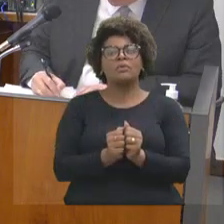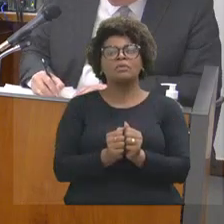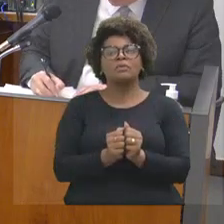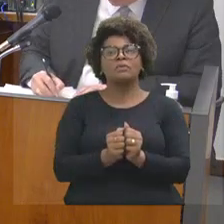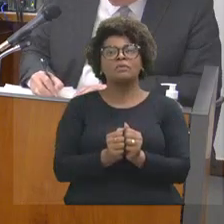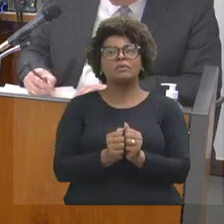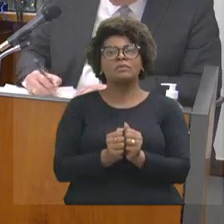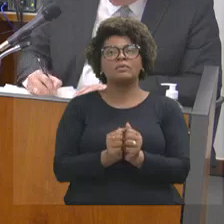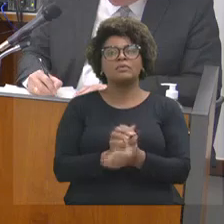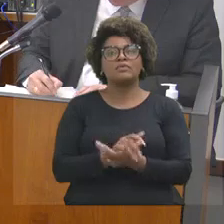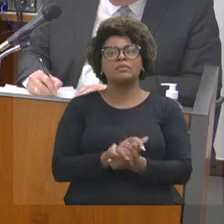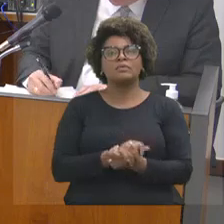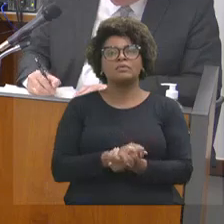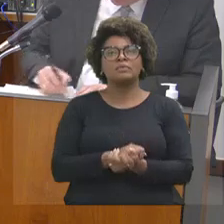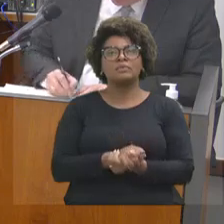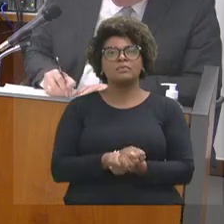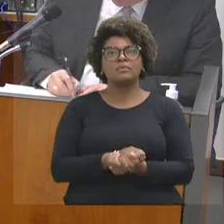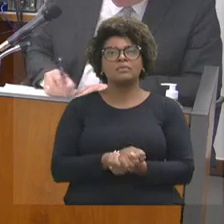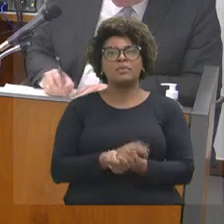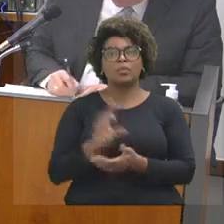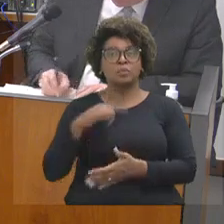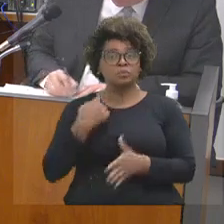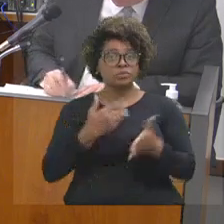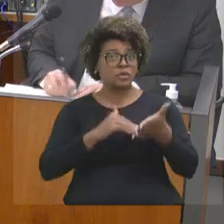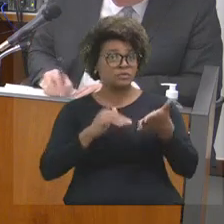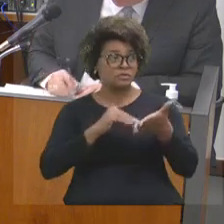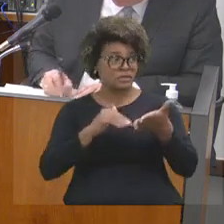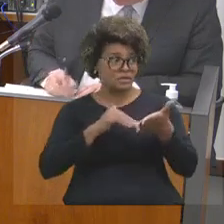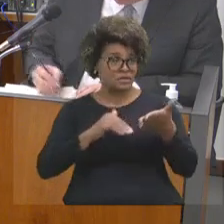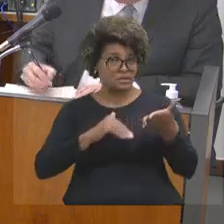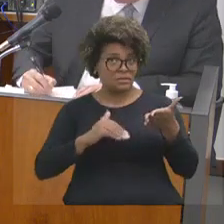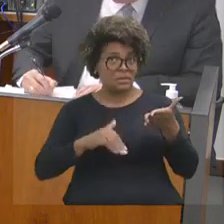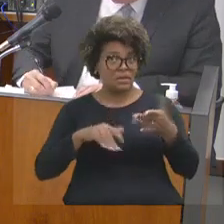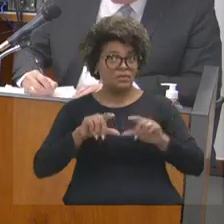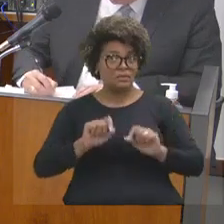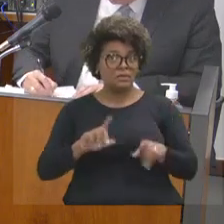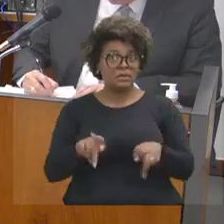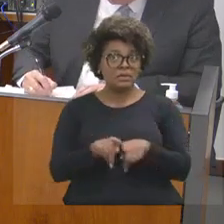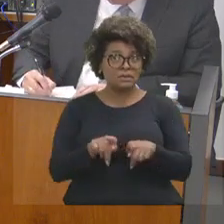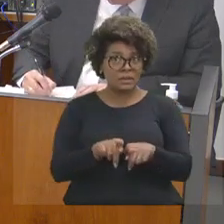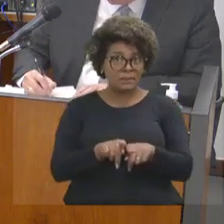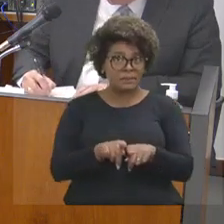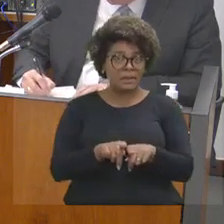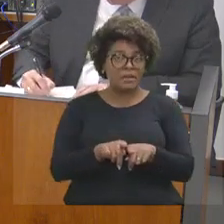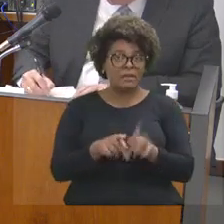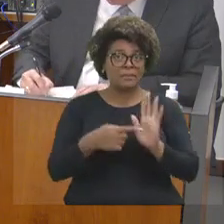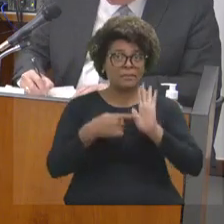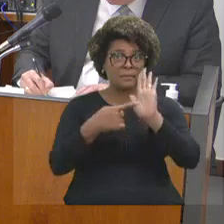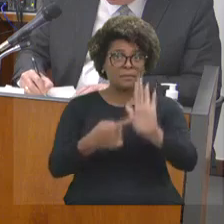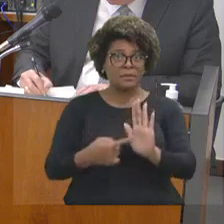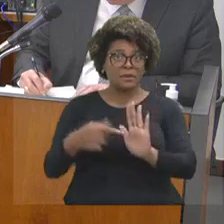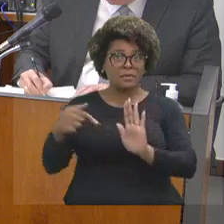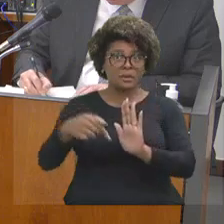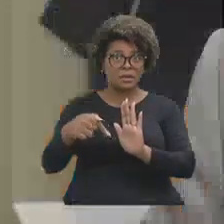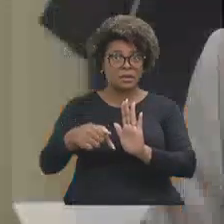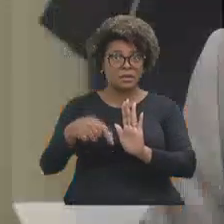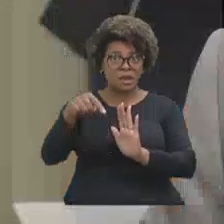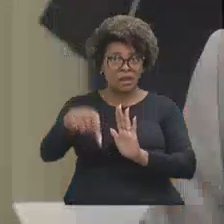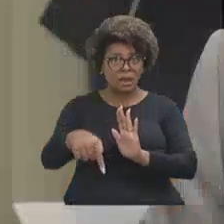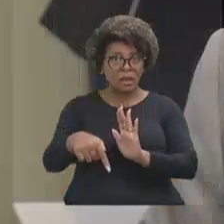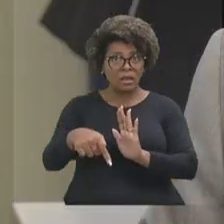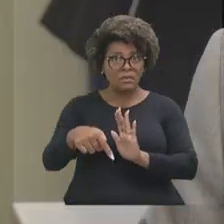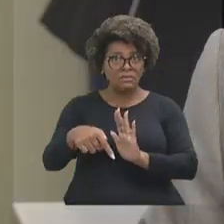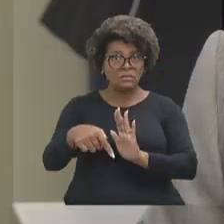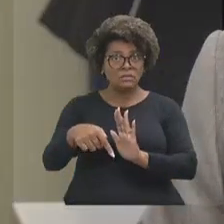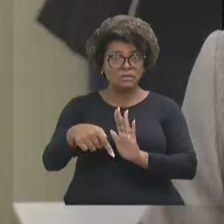o nosso secretário né também colocando aqui essa matéria